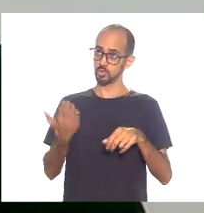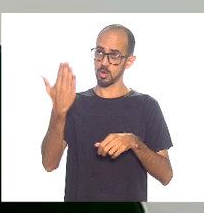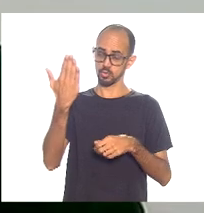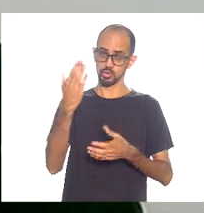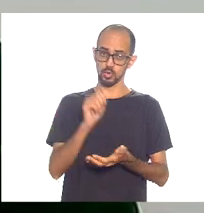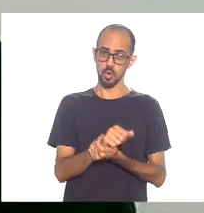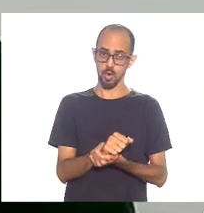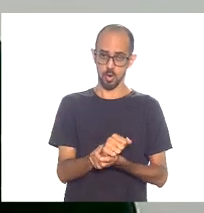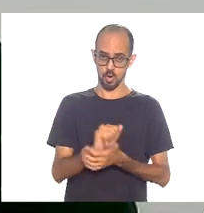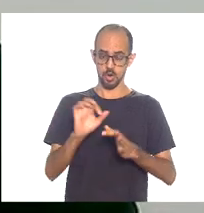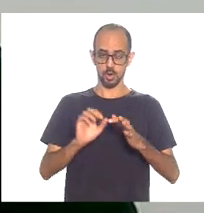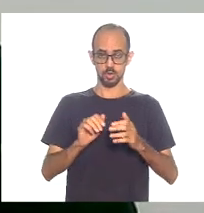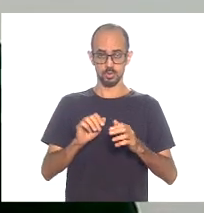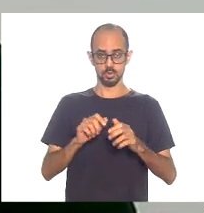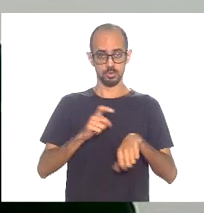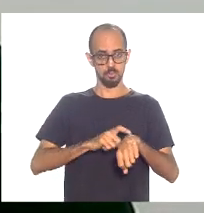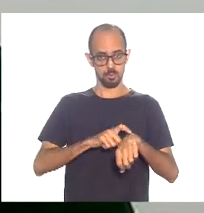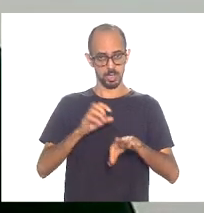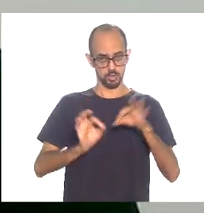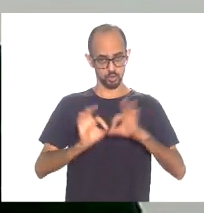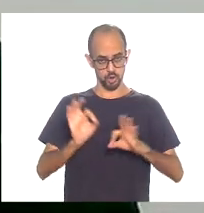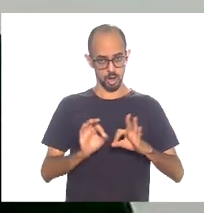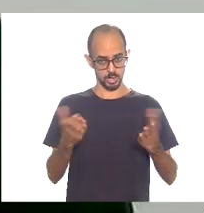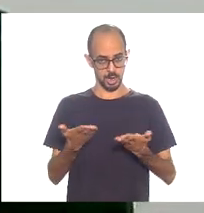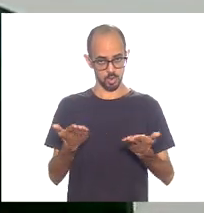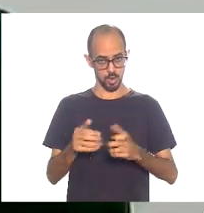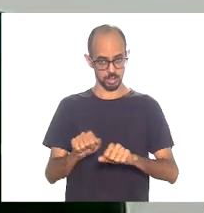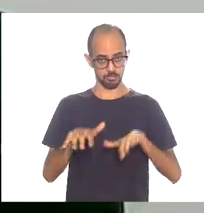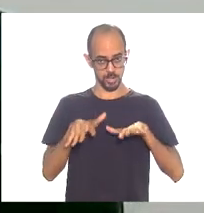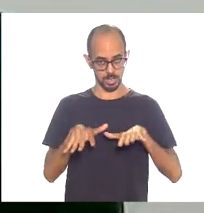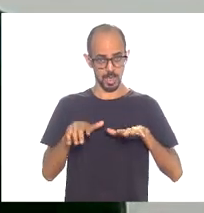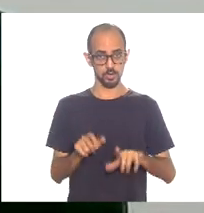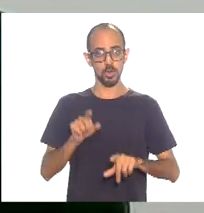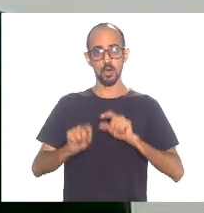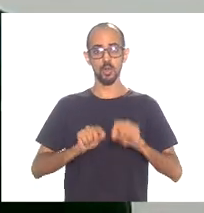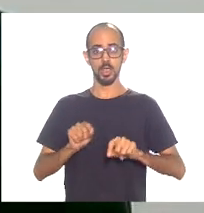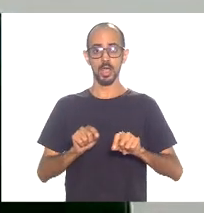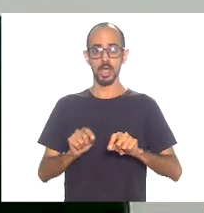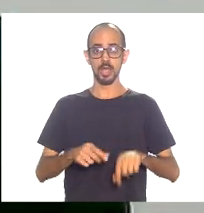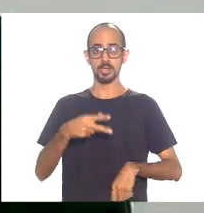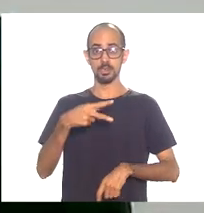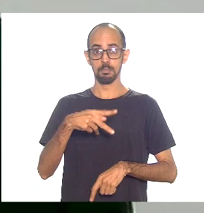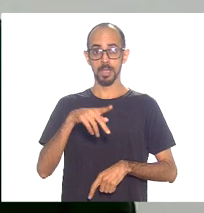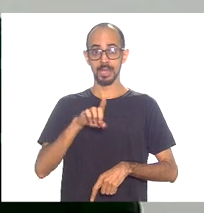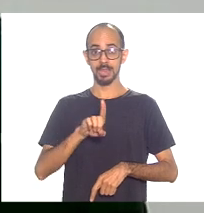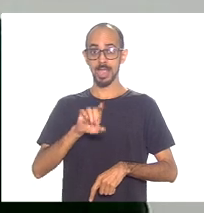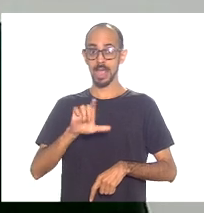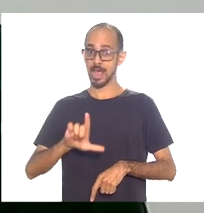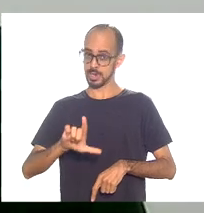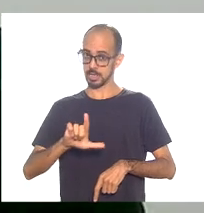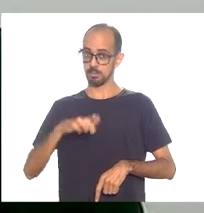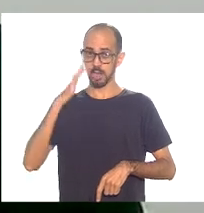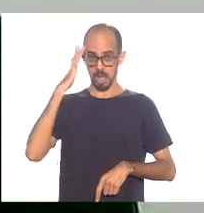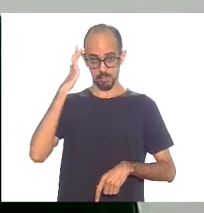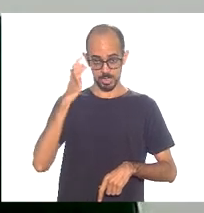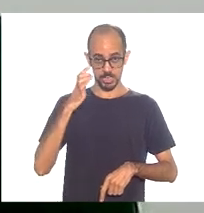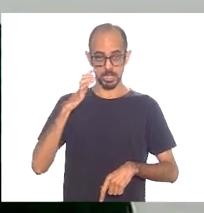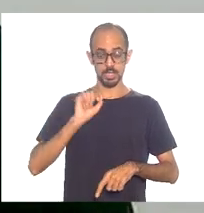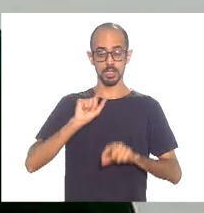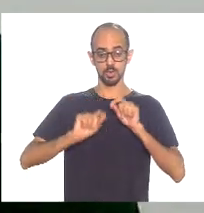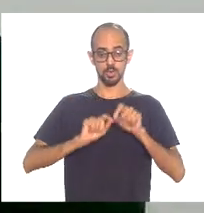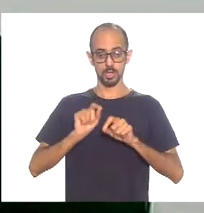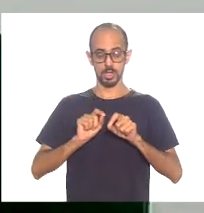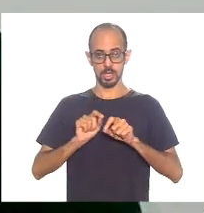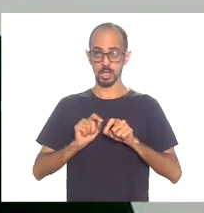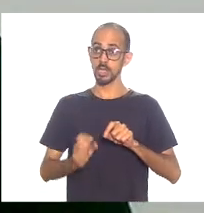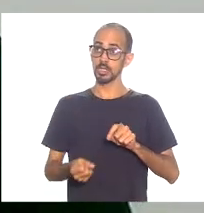uma questão de ordem que seja submetido no plenário, é que este PDL pautado para amanhã, ele fosse, com